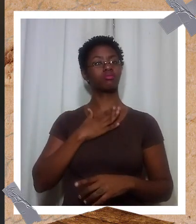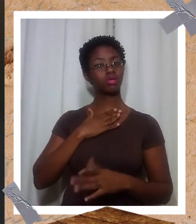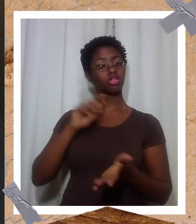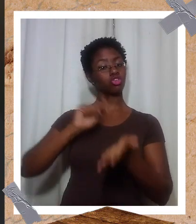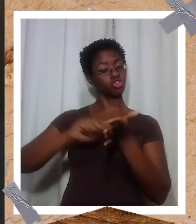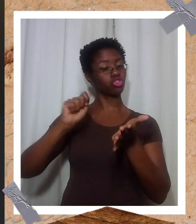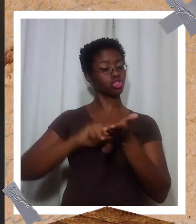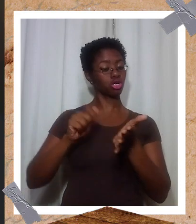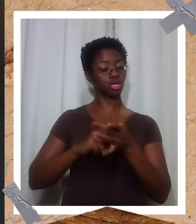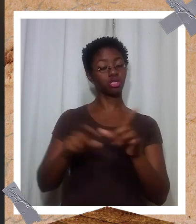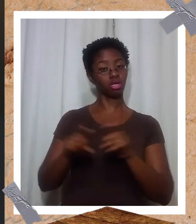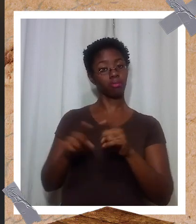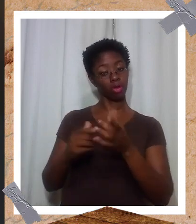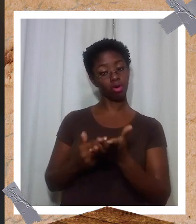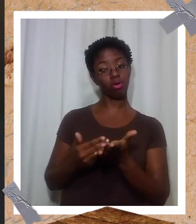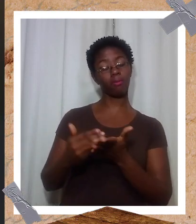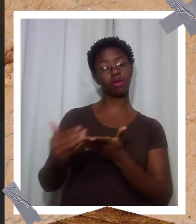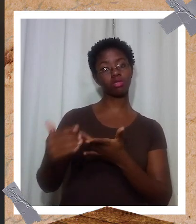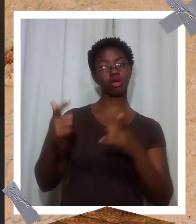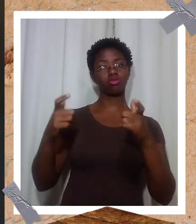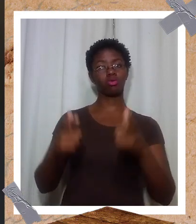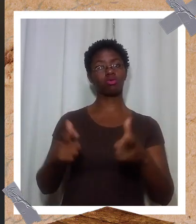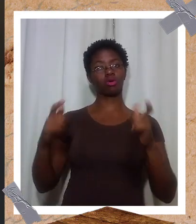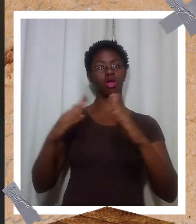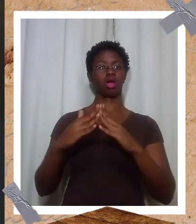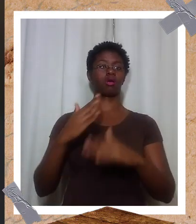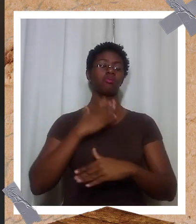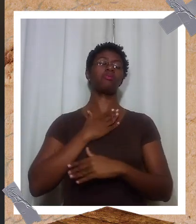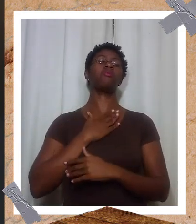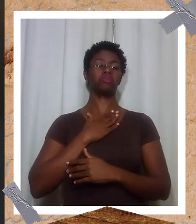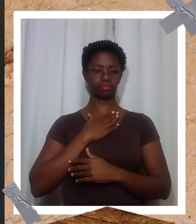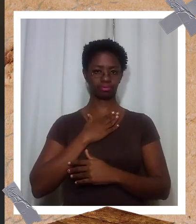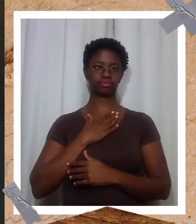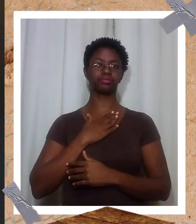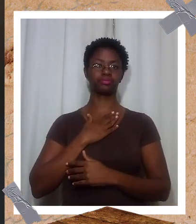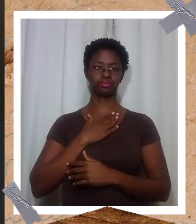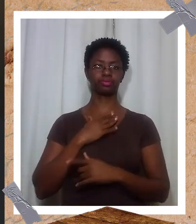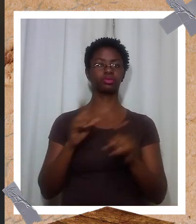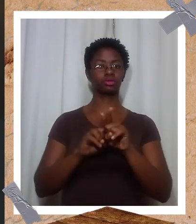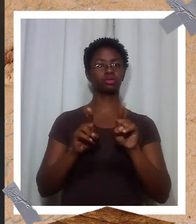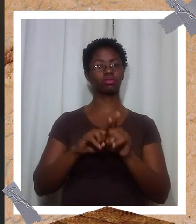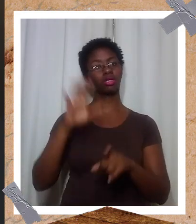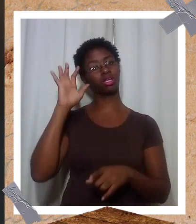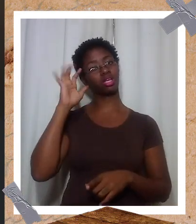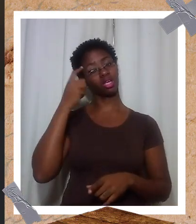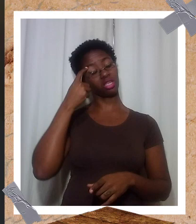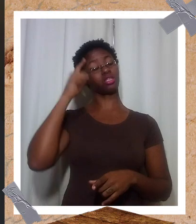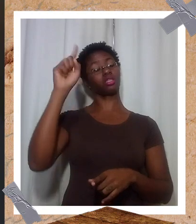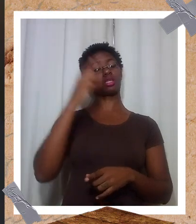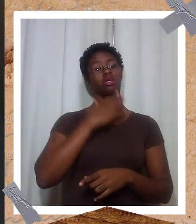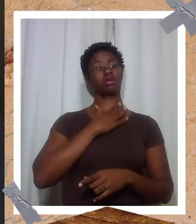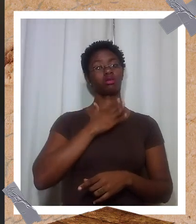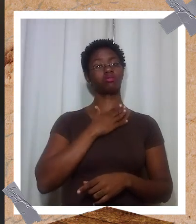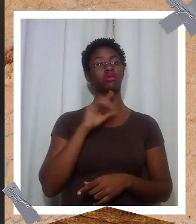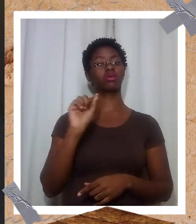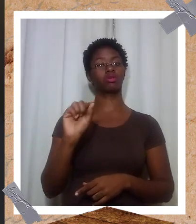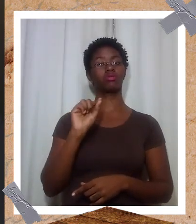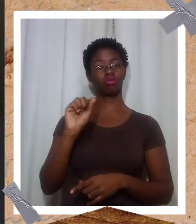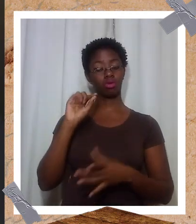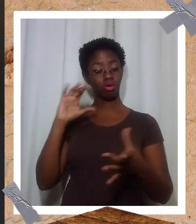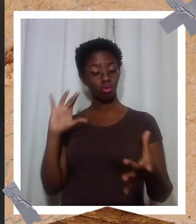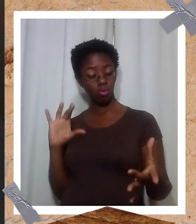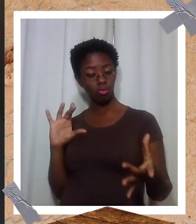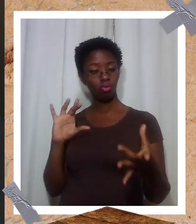está a partir do lugar onde eu moro, né? E a minha ideia também é ser um